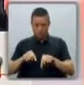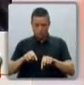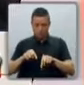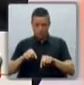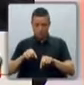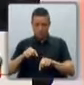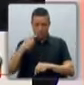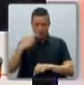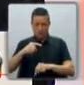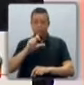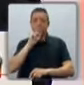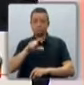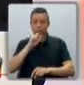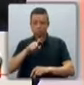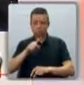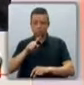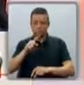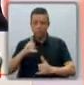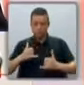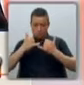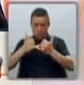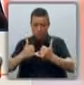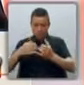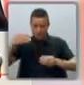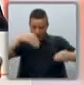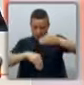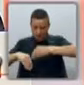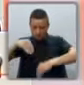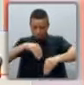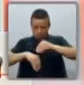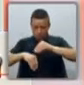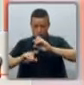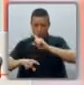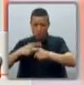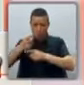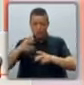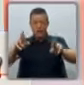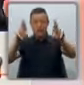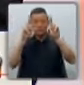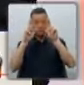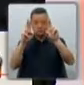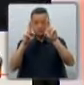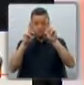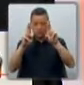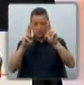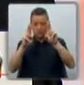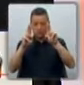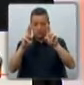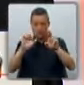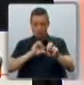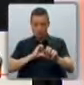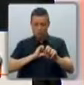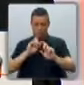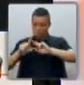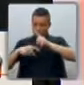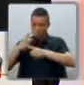até possível olhar para as próximas eleições com outra esperança, quando até os nossos adversários